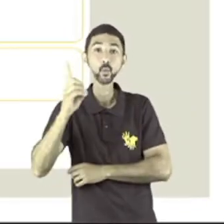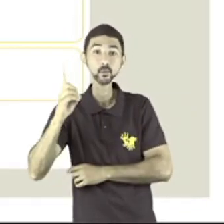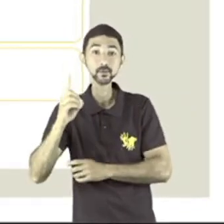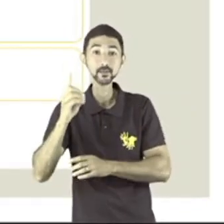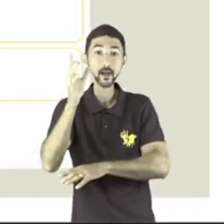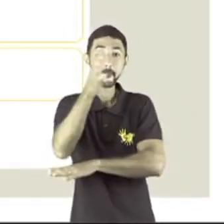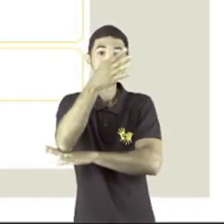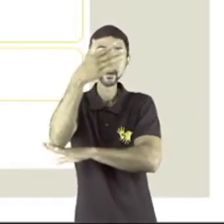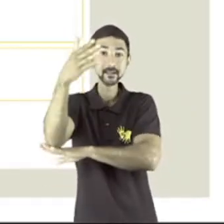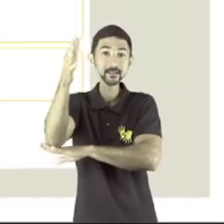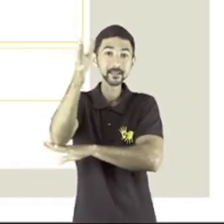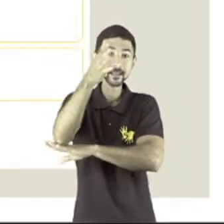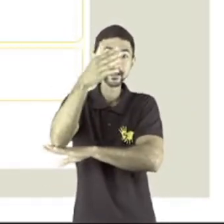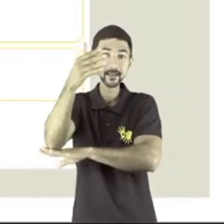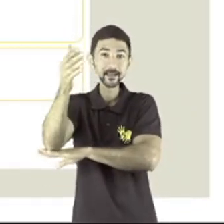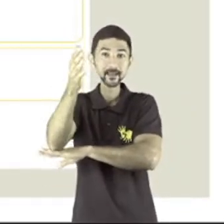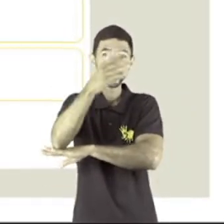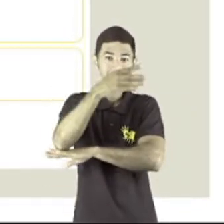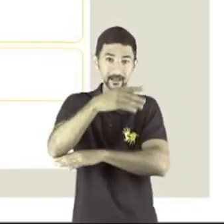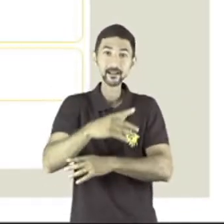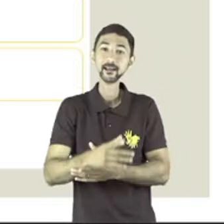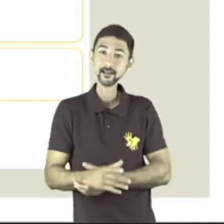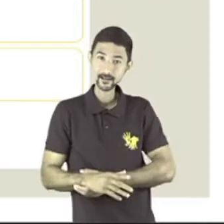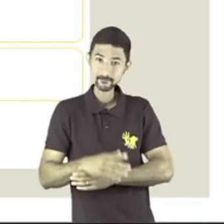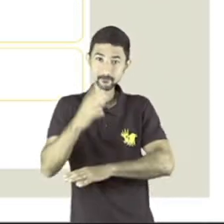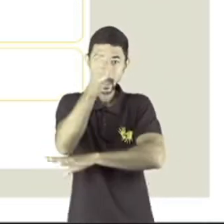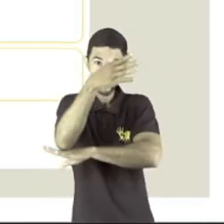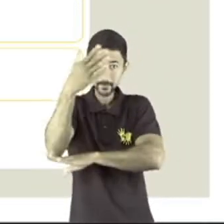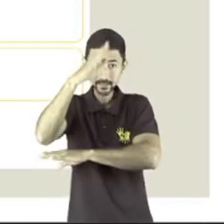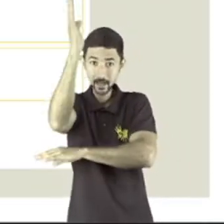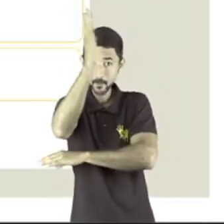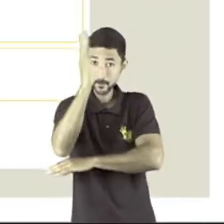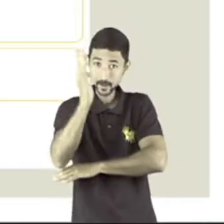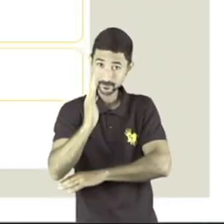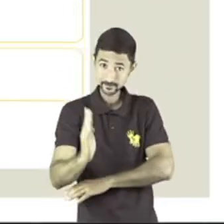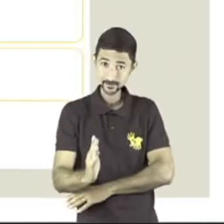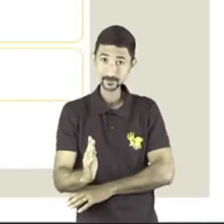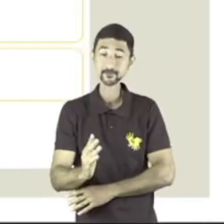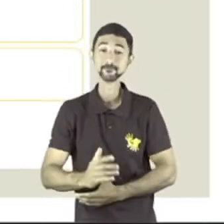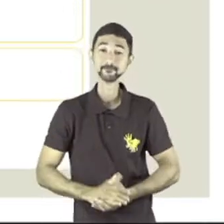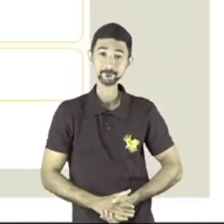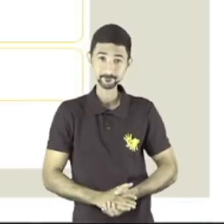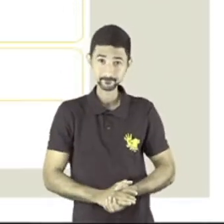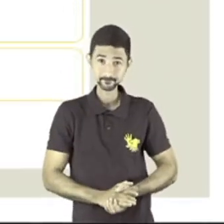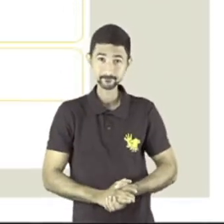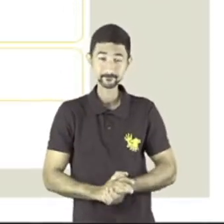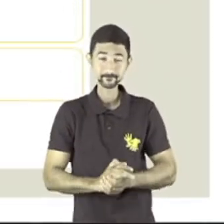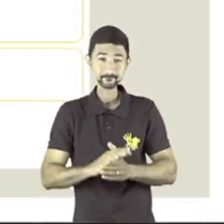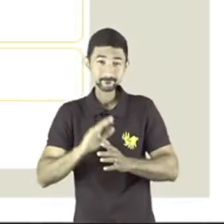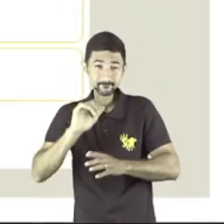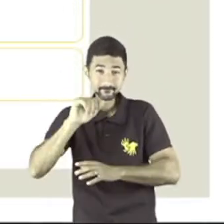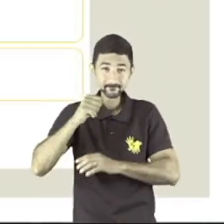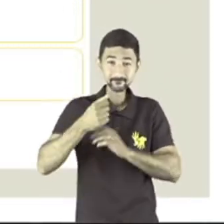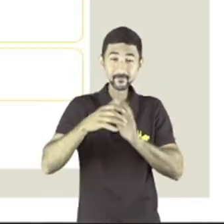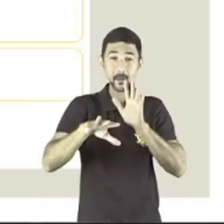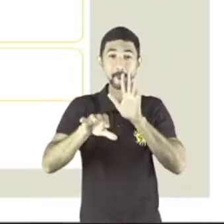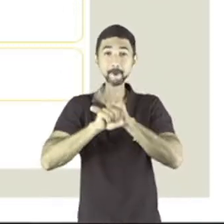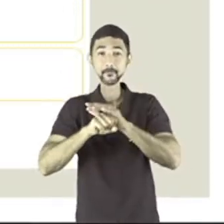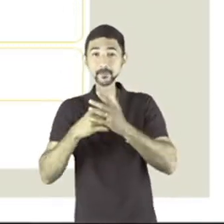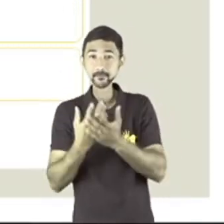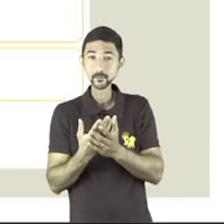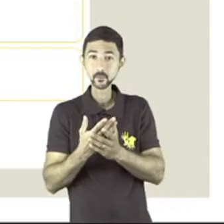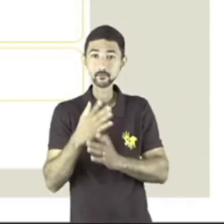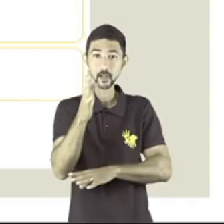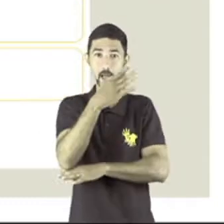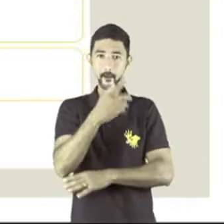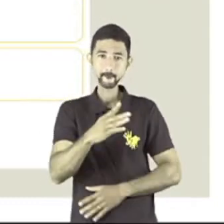da Bandeira, a nossa bandeira nacional, a bandeira do Brasil, um dos maiores símbolos referente à